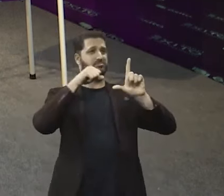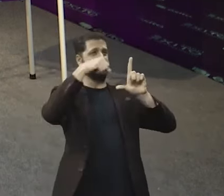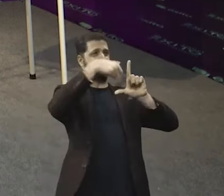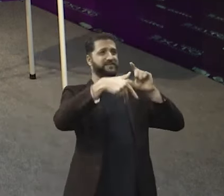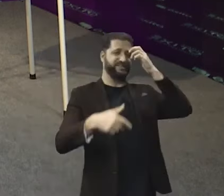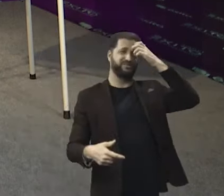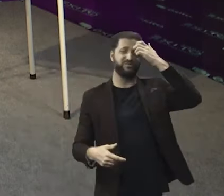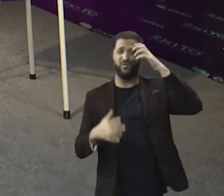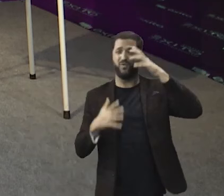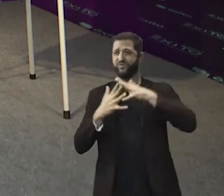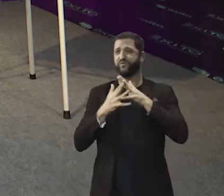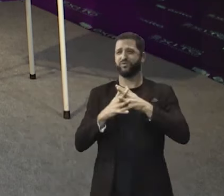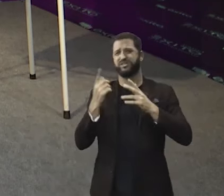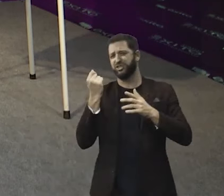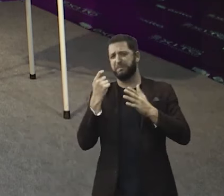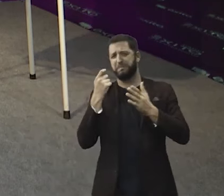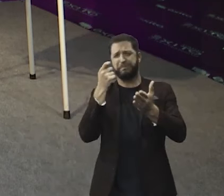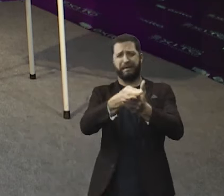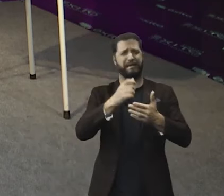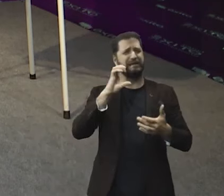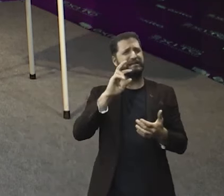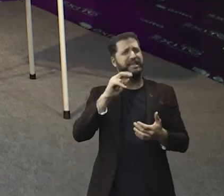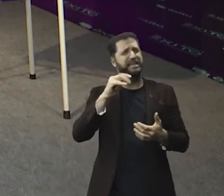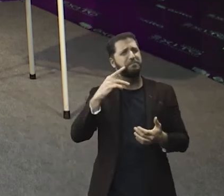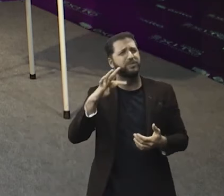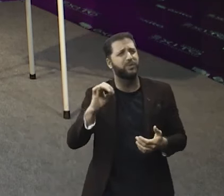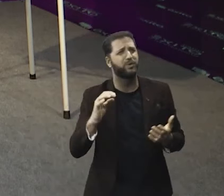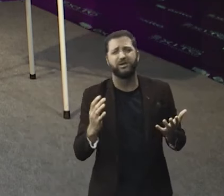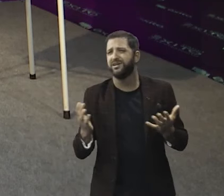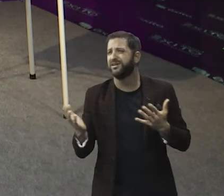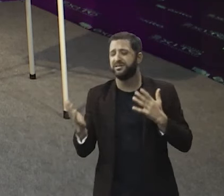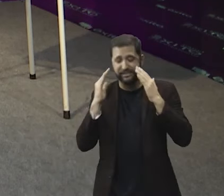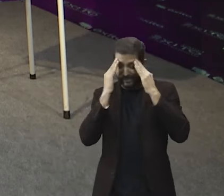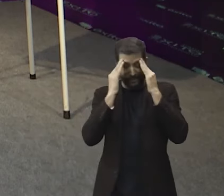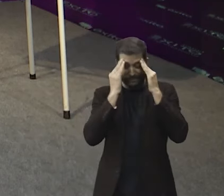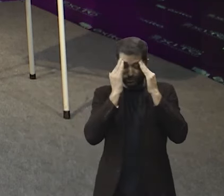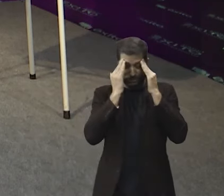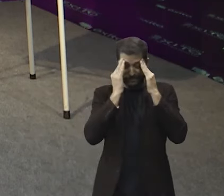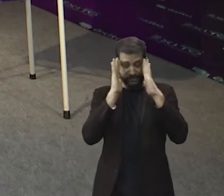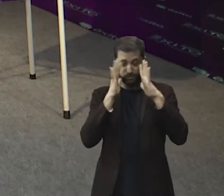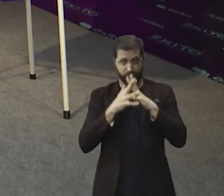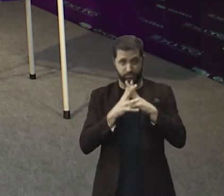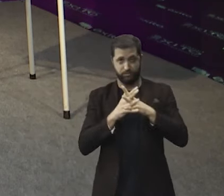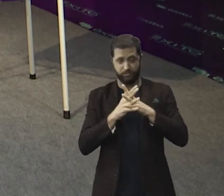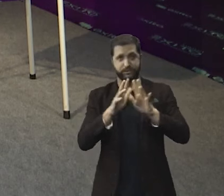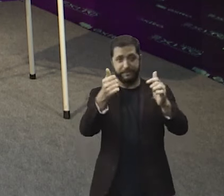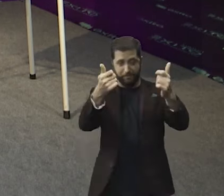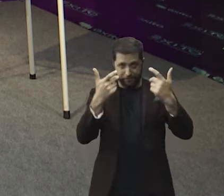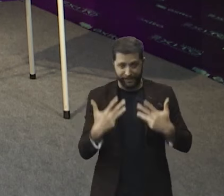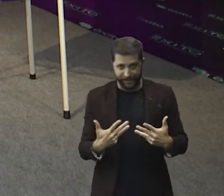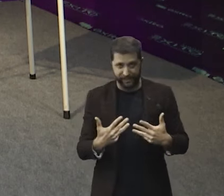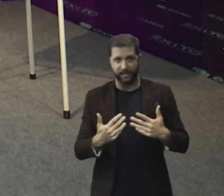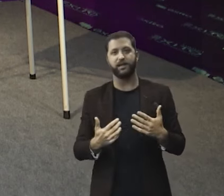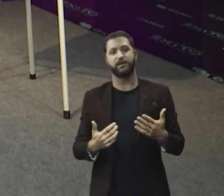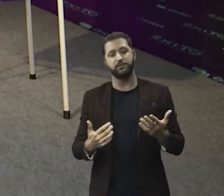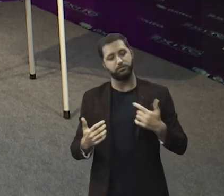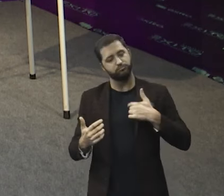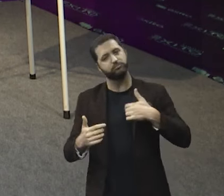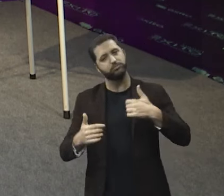as criptomoedas e você diz assim meu Deus eu não consigo entender me explica de um jeito simples tô te explicando imagina